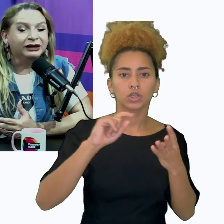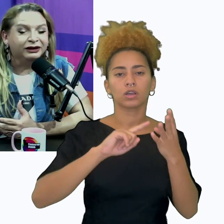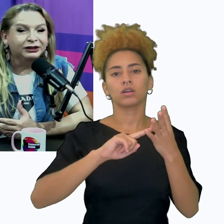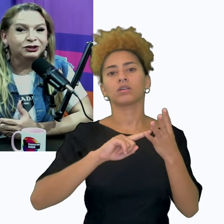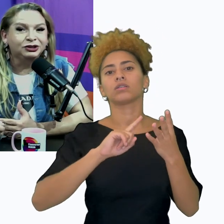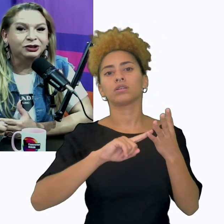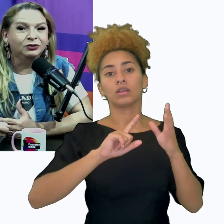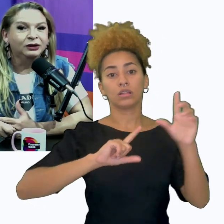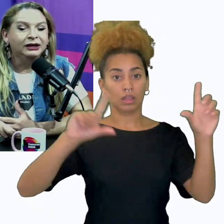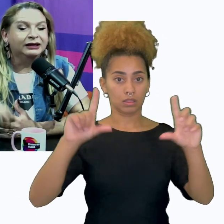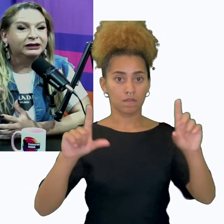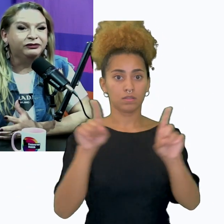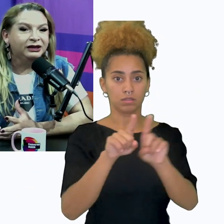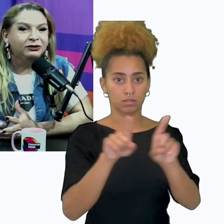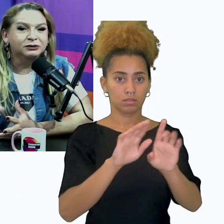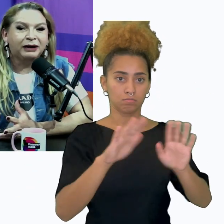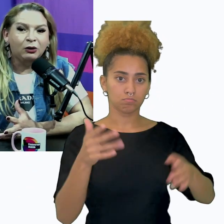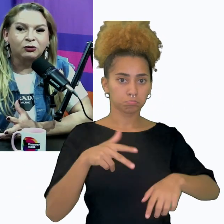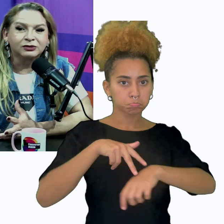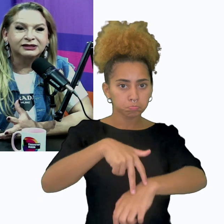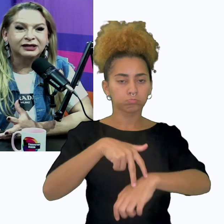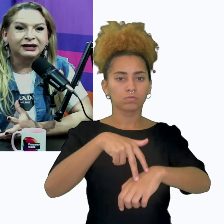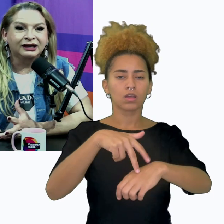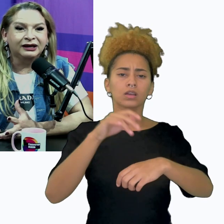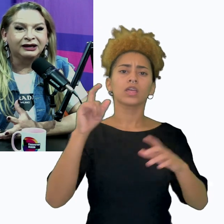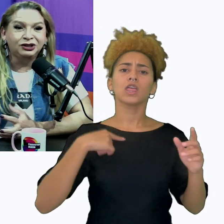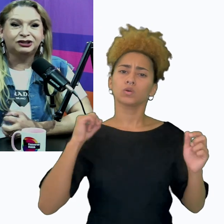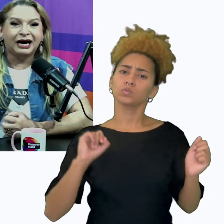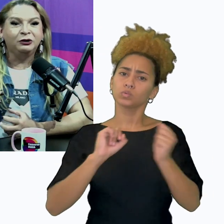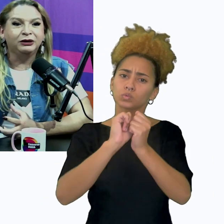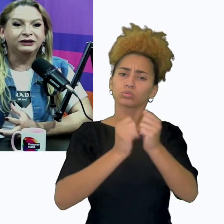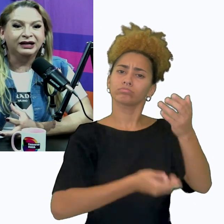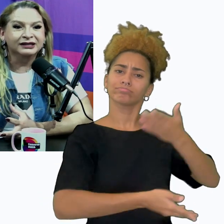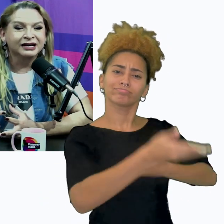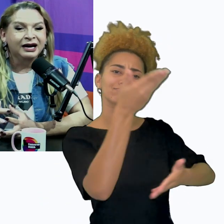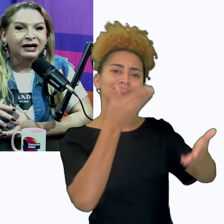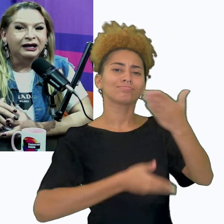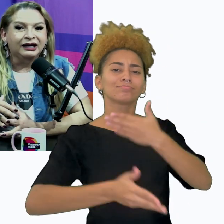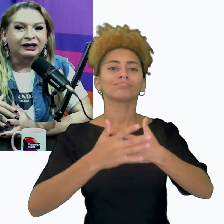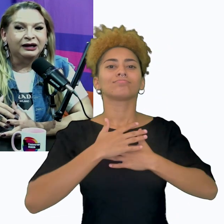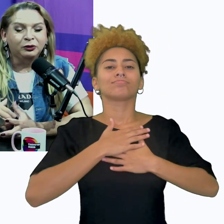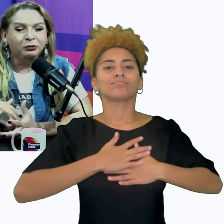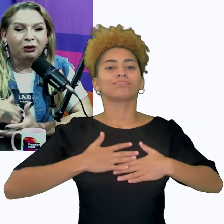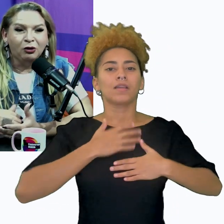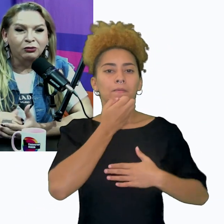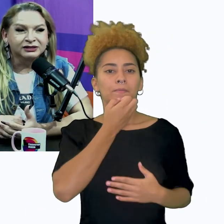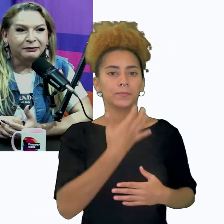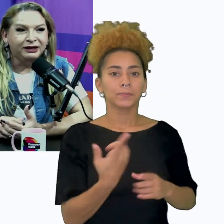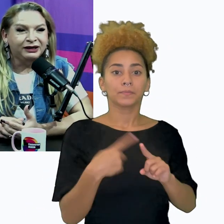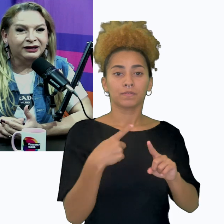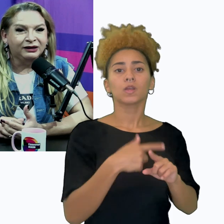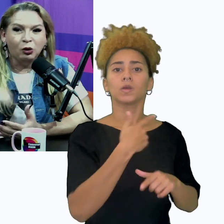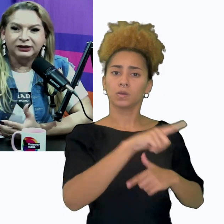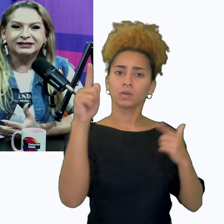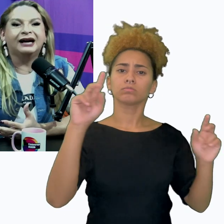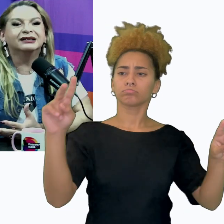Verônica Valentino, na TV e nos palcos, e estar no meio delas, é muito bom saber